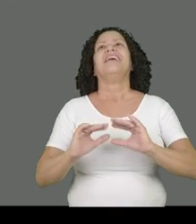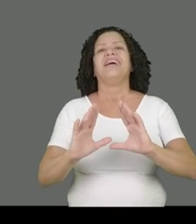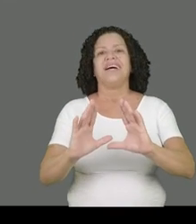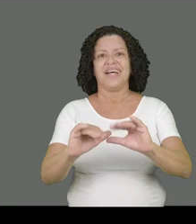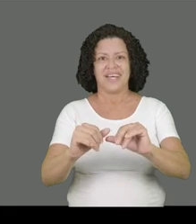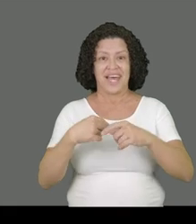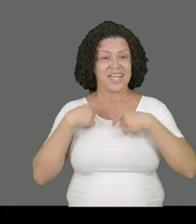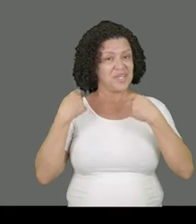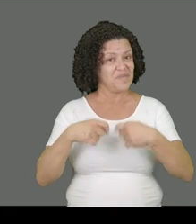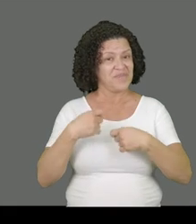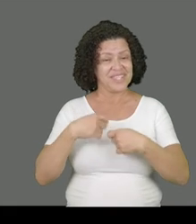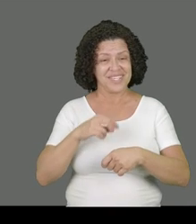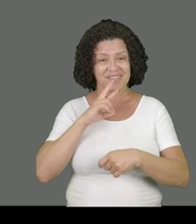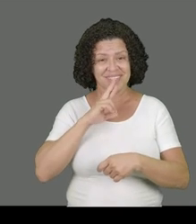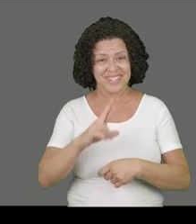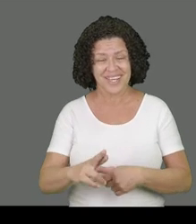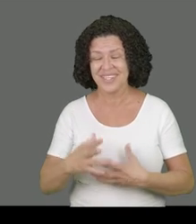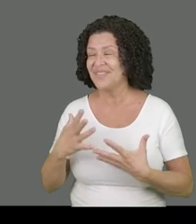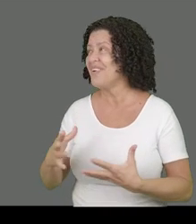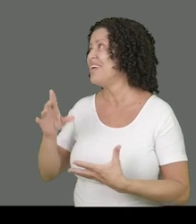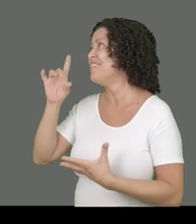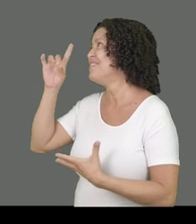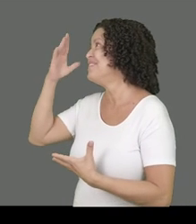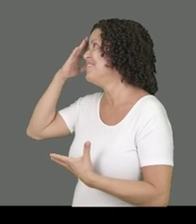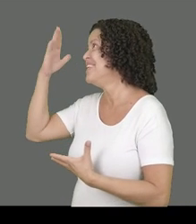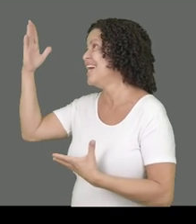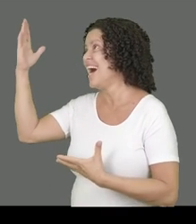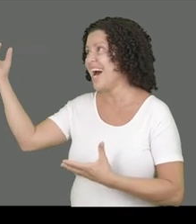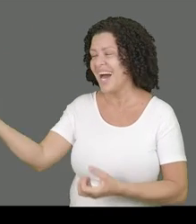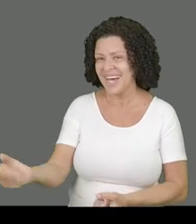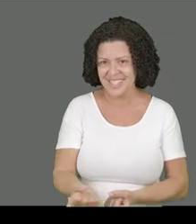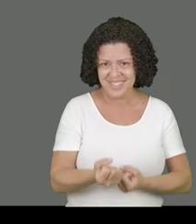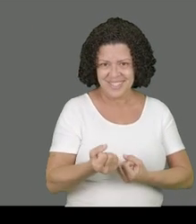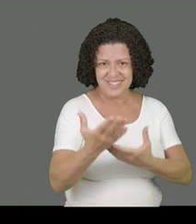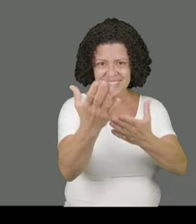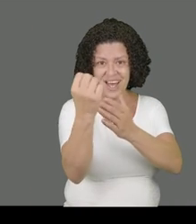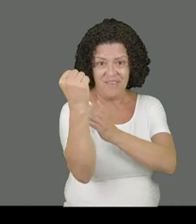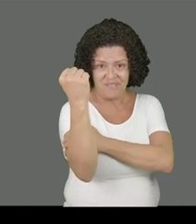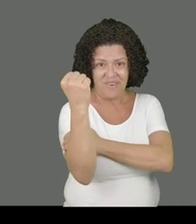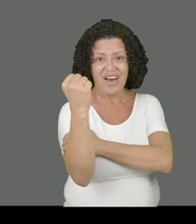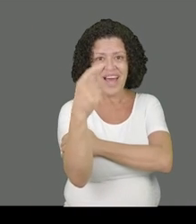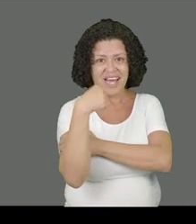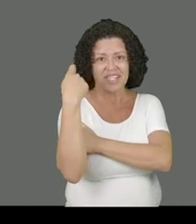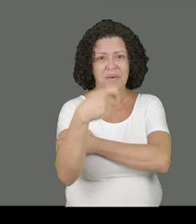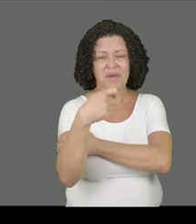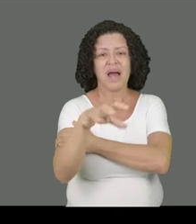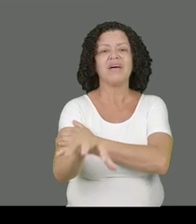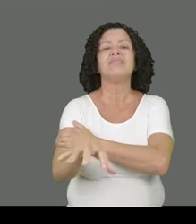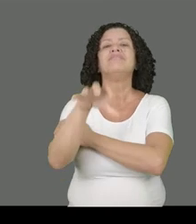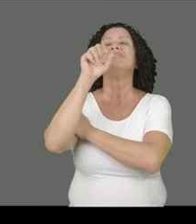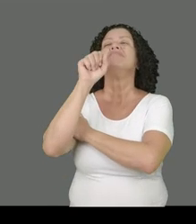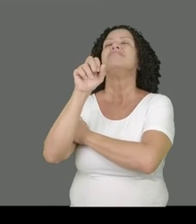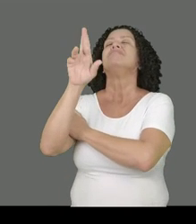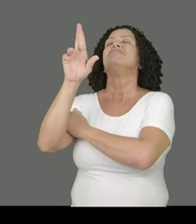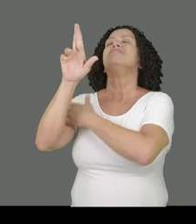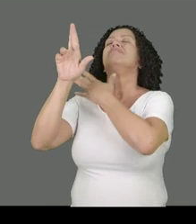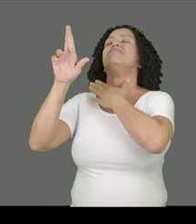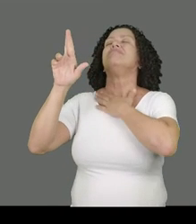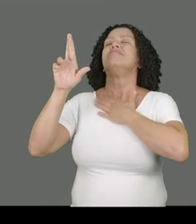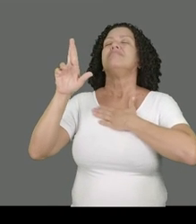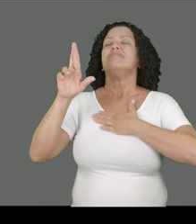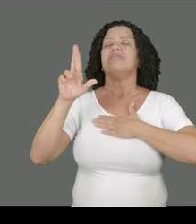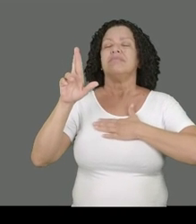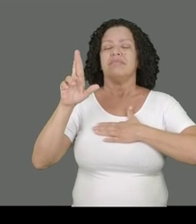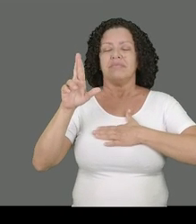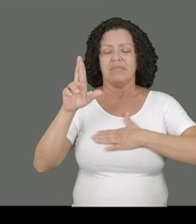vezes ali está a resposta daquilo que a gente pediu. Então, a força para superar aquela situação, a gente tem que respirar